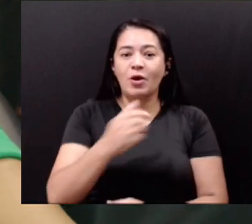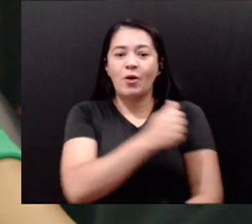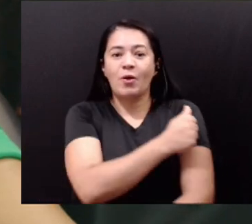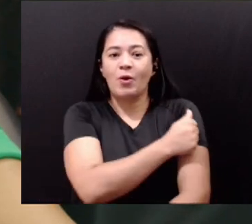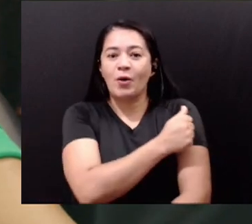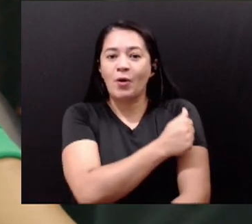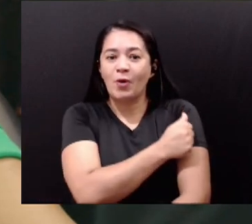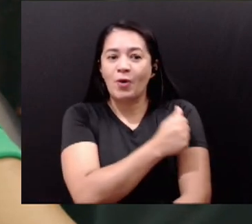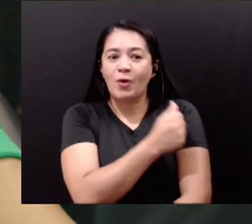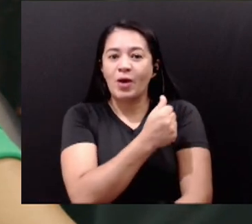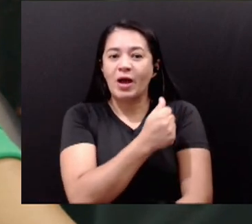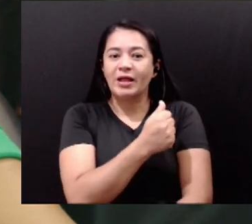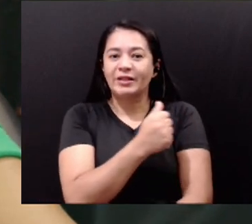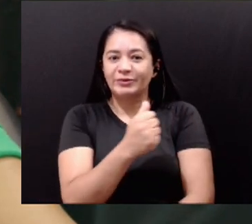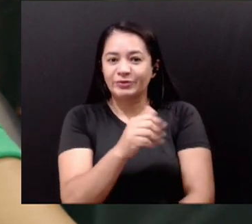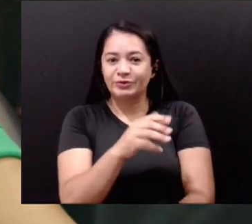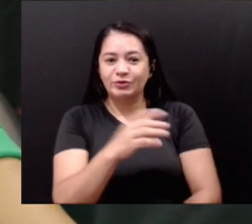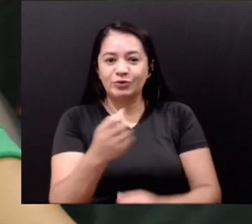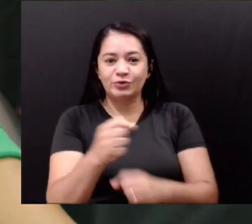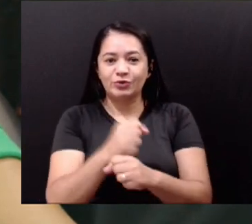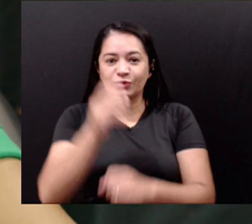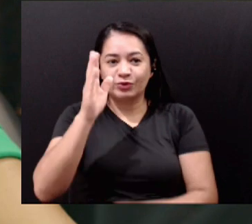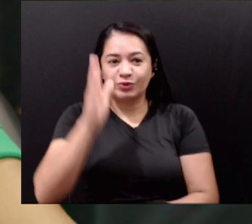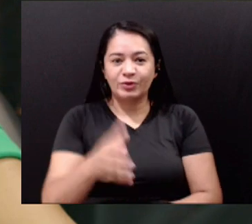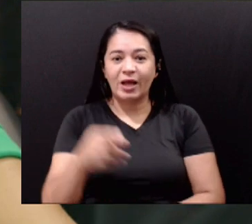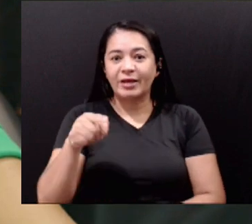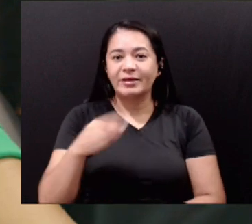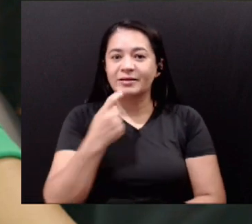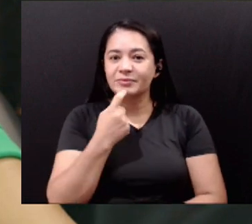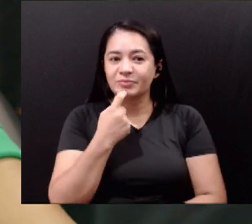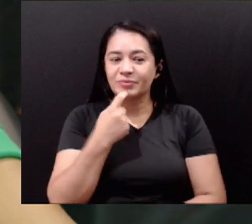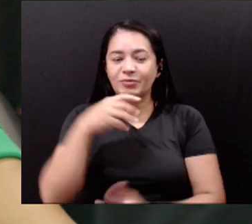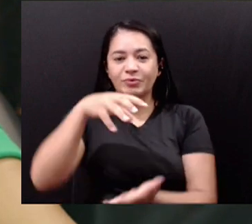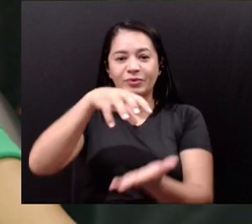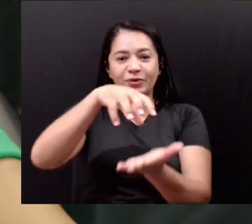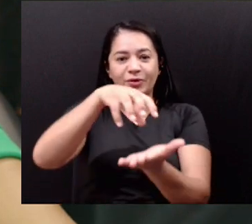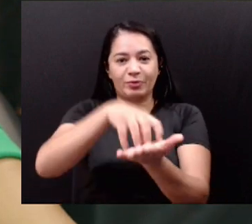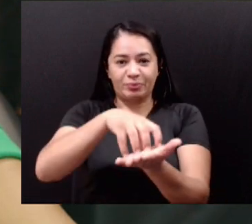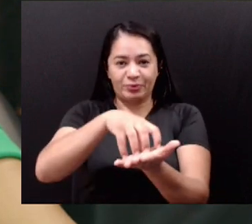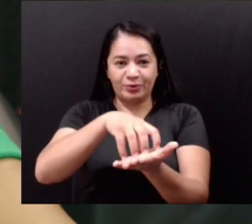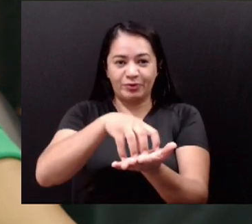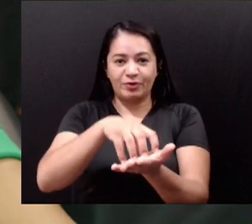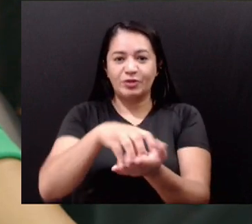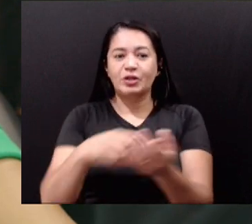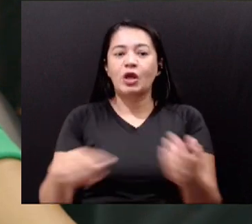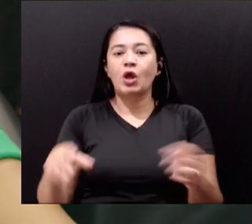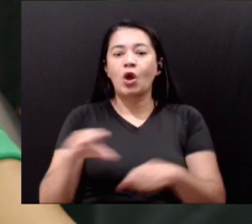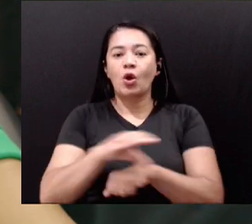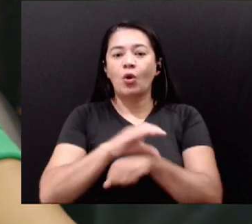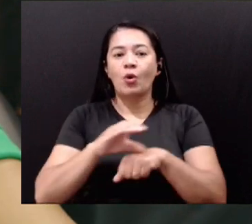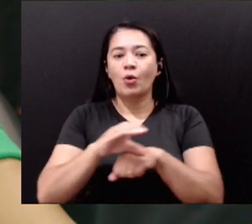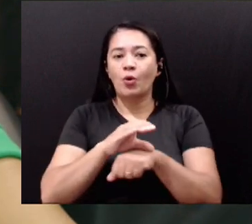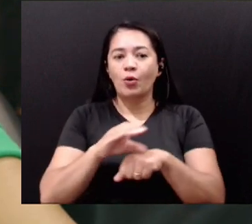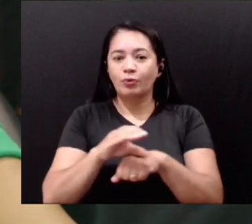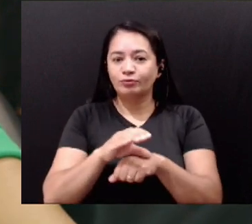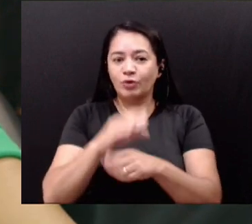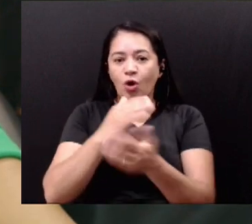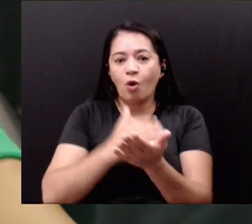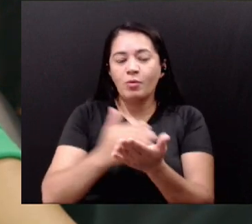de São Paulo. Aqui em Campinas, o polo do CIS Guanabara oferece cursos de iniciação musical para